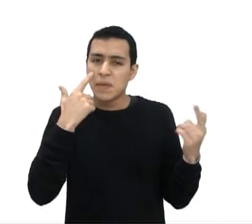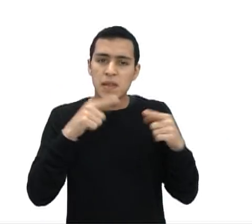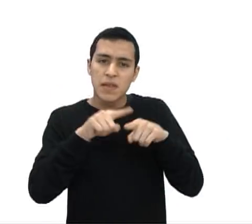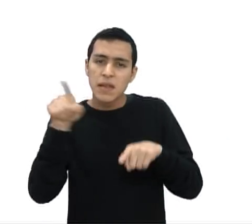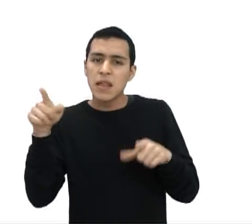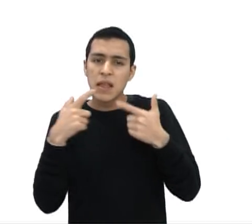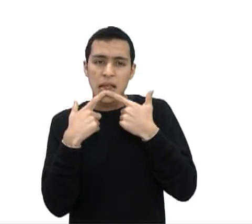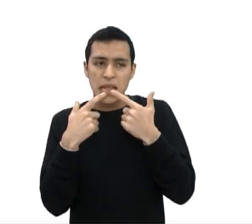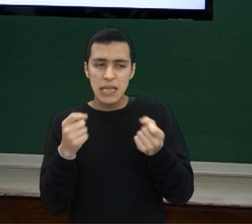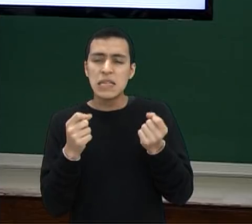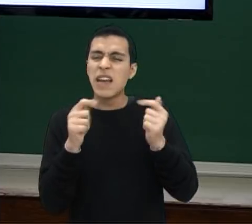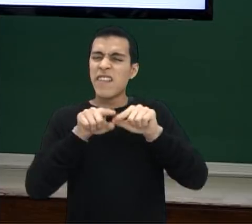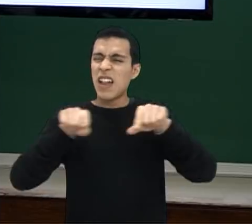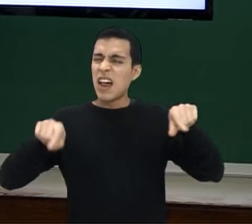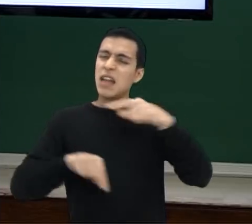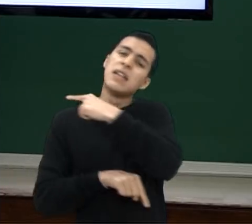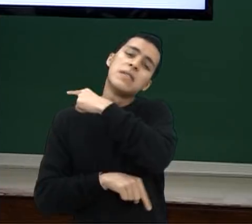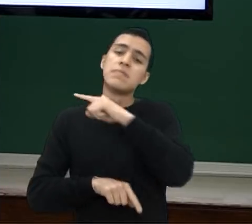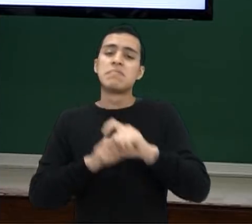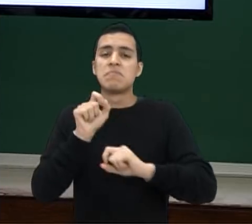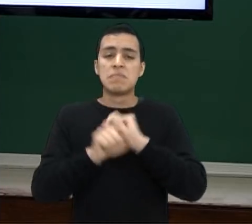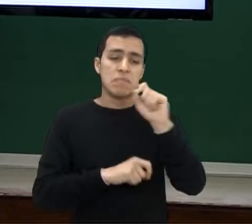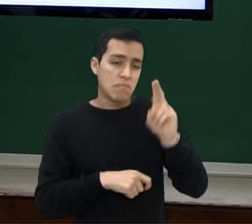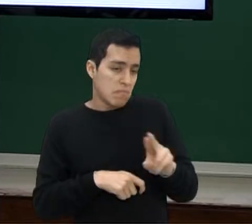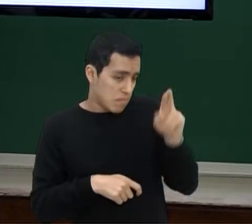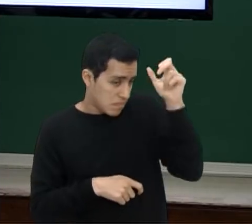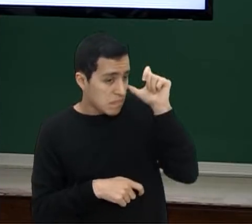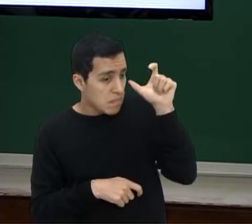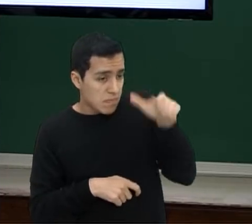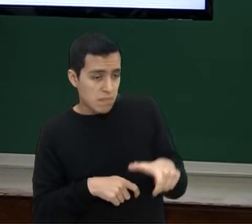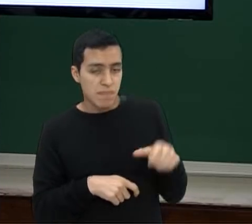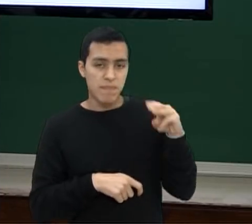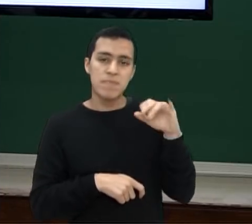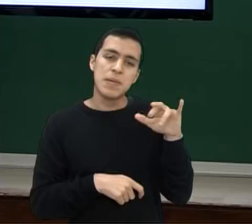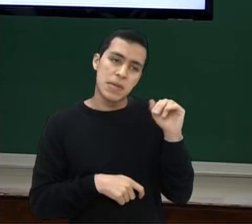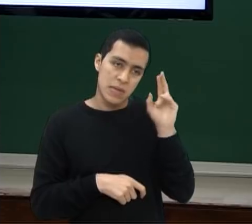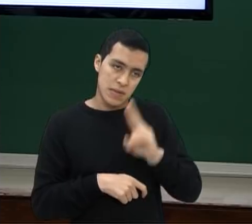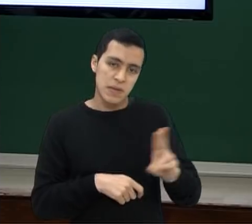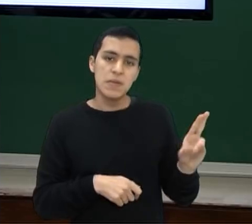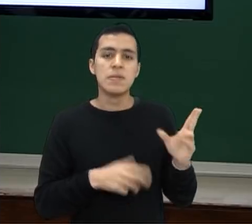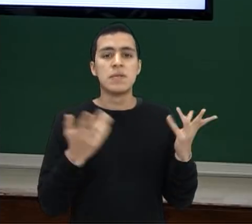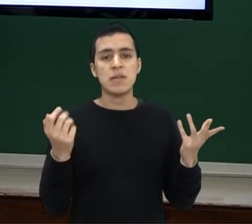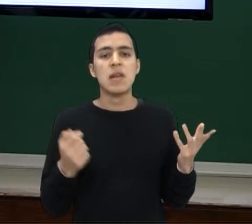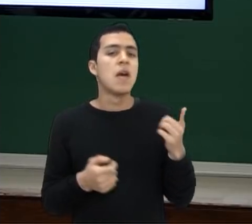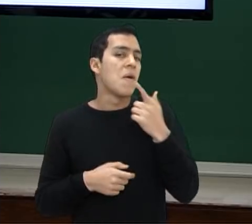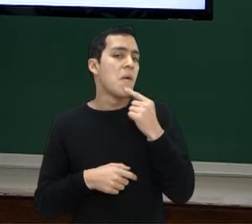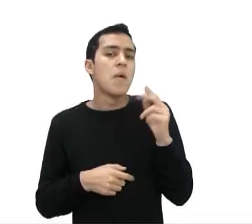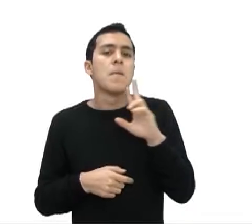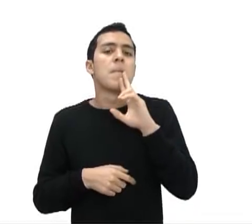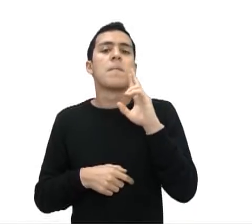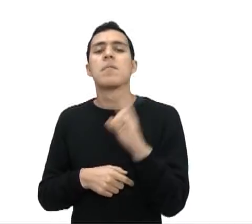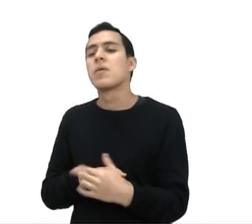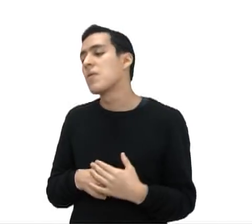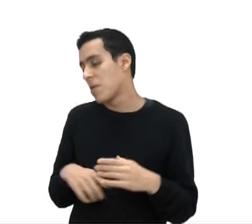variação linguística, né? Essa variante linguística utilizada pela personagem Maria. Aí o Tião diz, acorda,